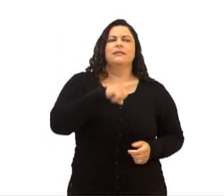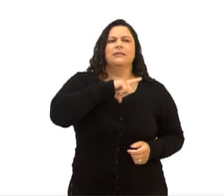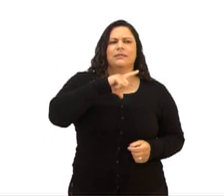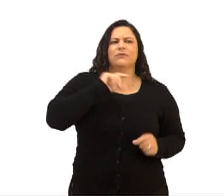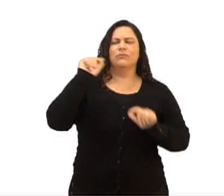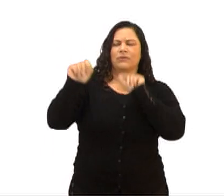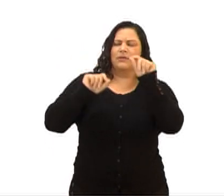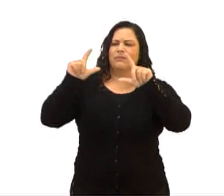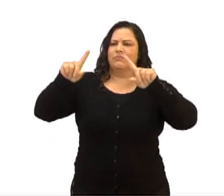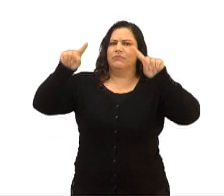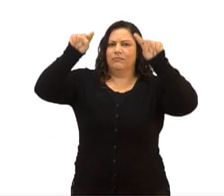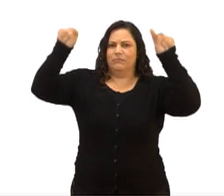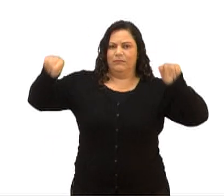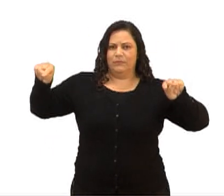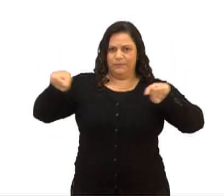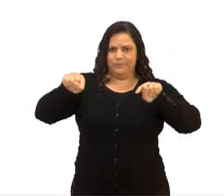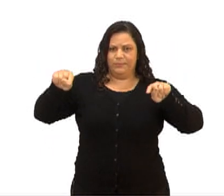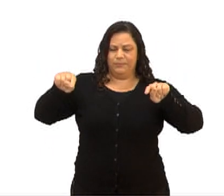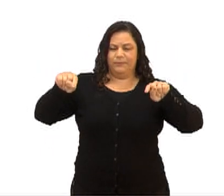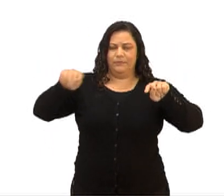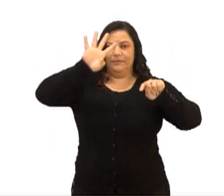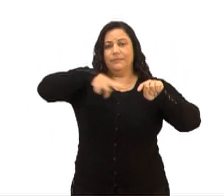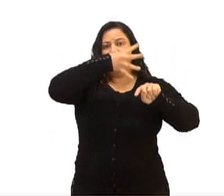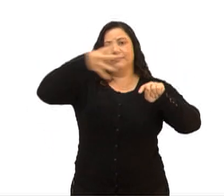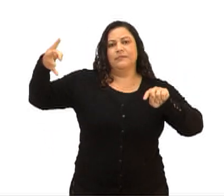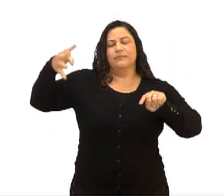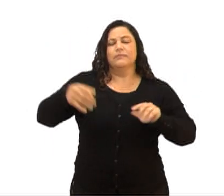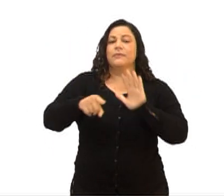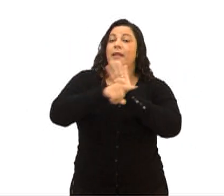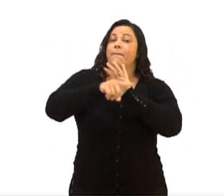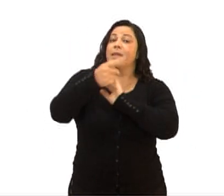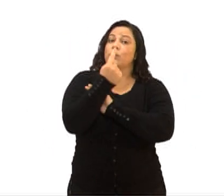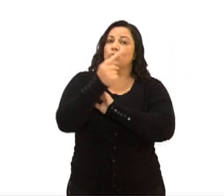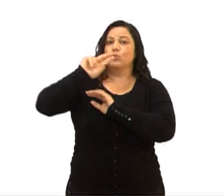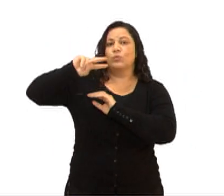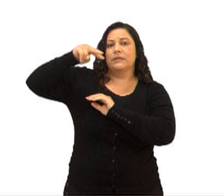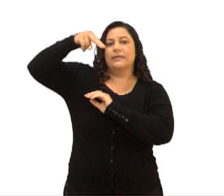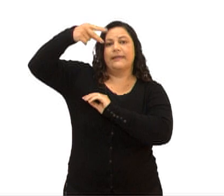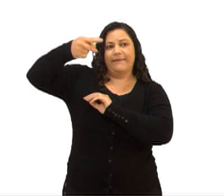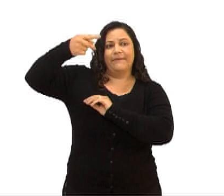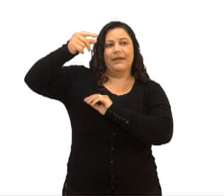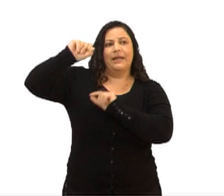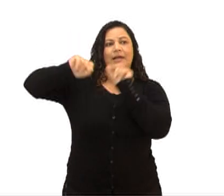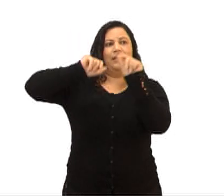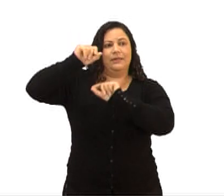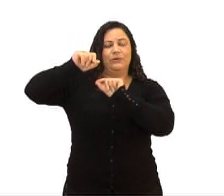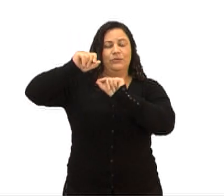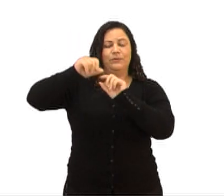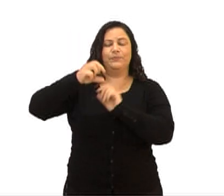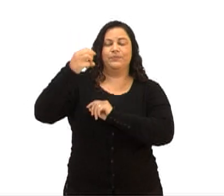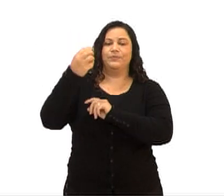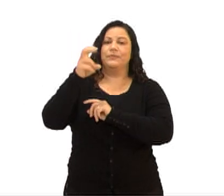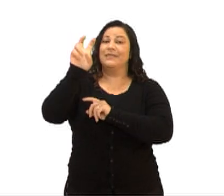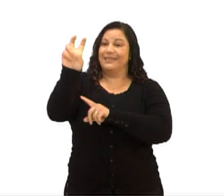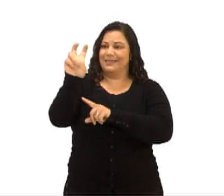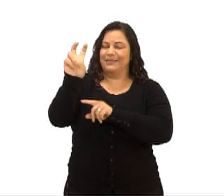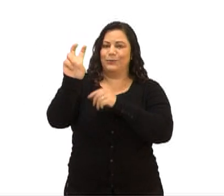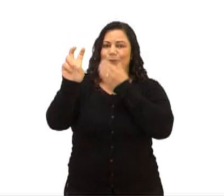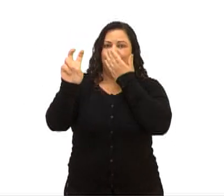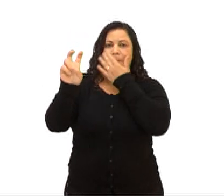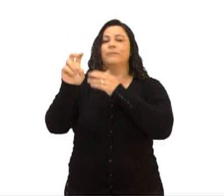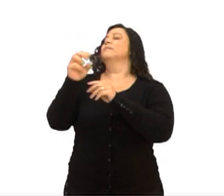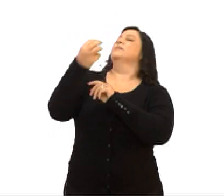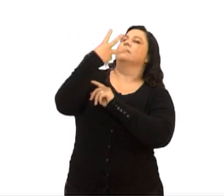está representada aqui. Aí eu faço menos 1 elevado à soma da linha mais a coluna, que dá 5. Então, menos